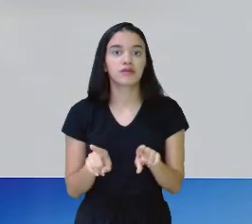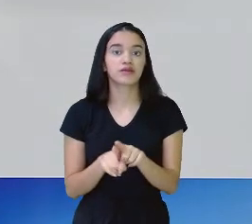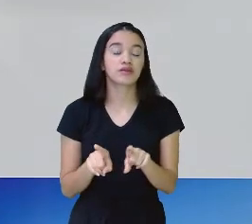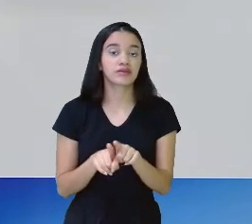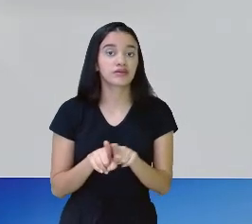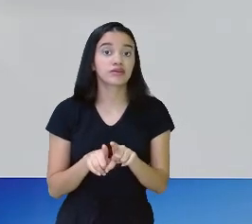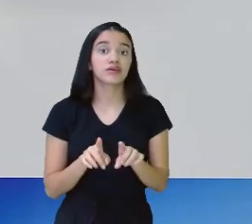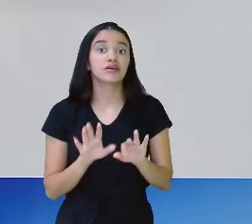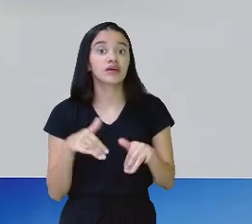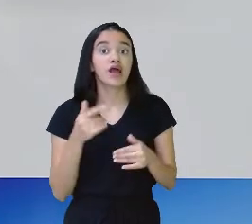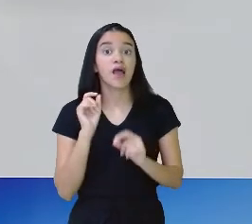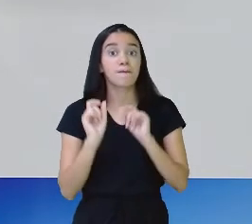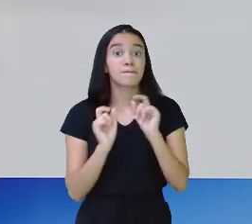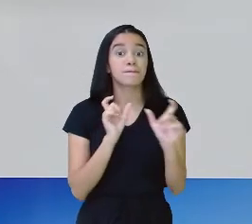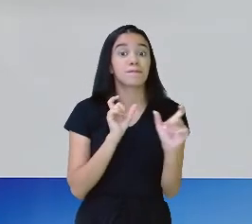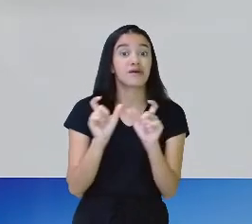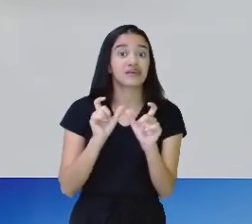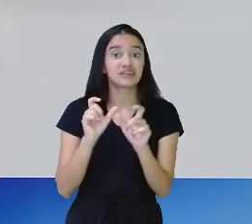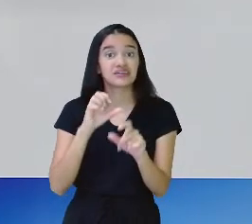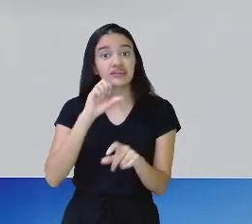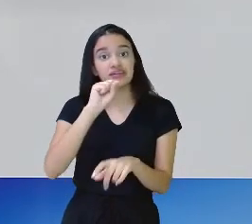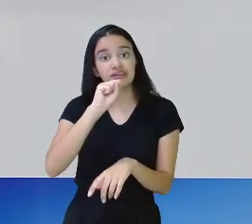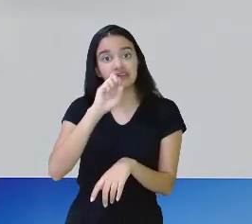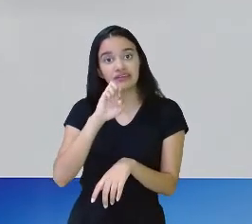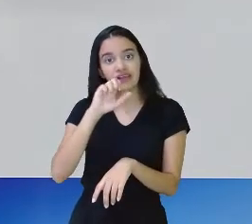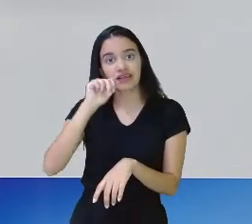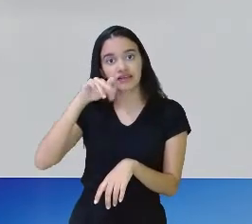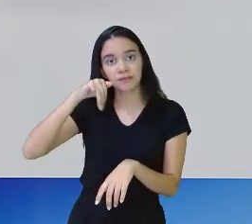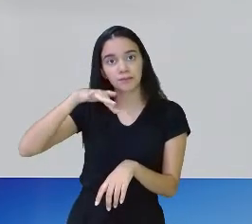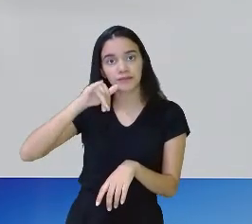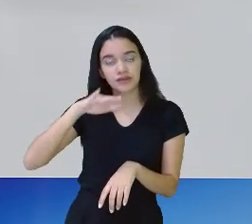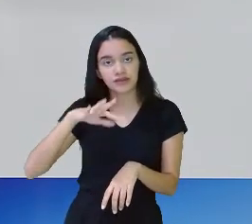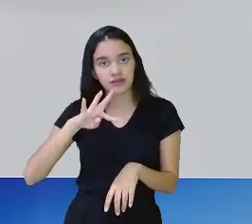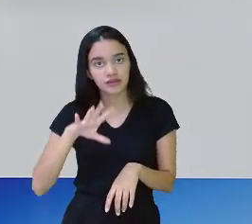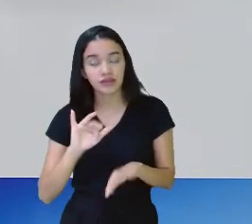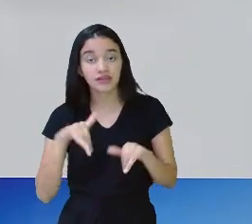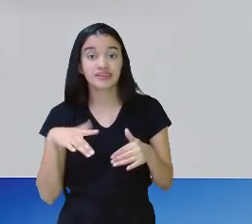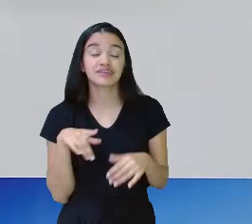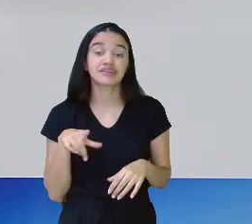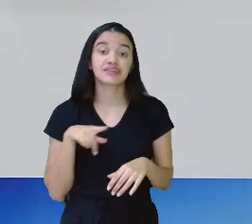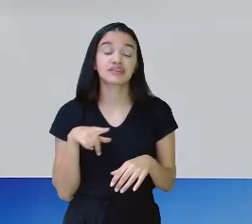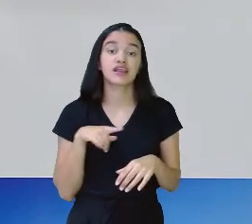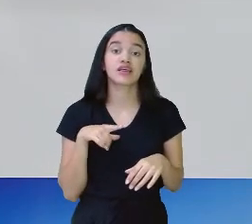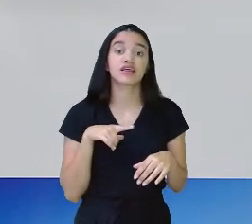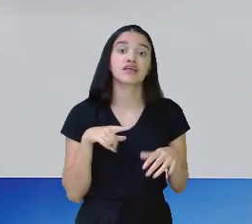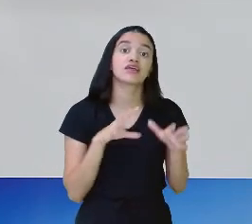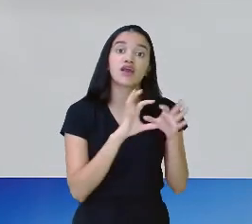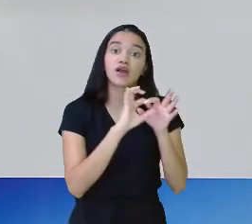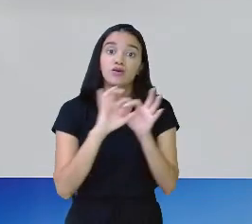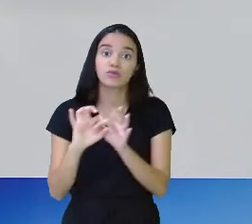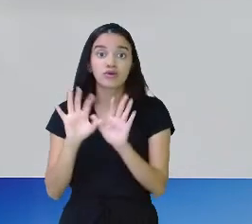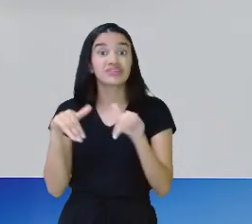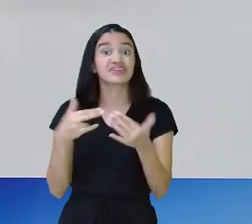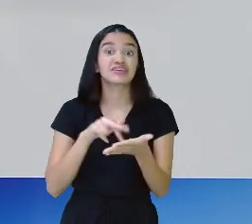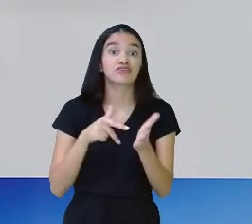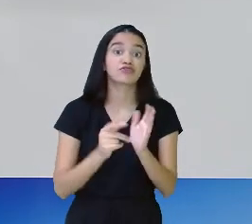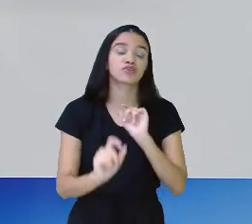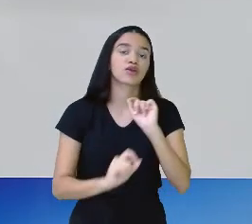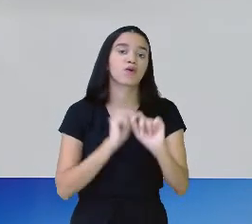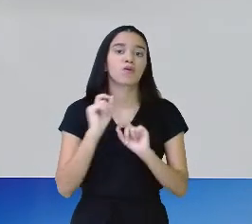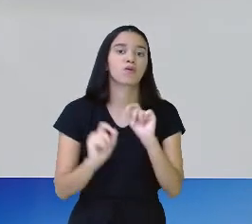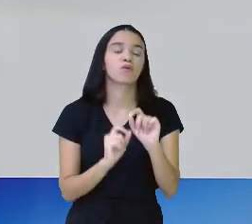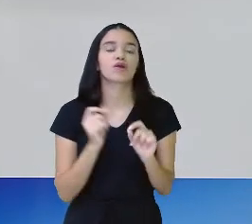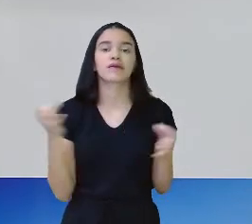e dividir, são palavrinhas sinônimas, se mantém a coesão e a coerência desse tipo de texto, ou seja, ele